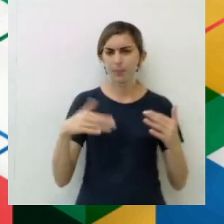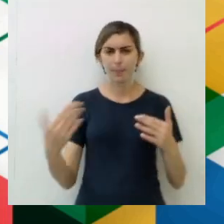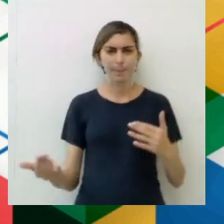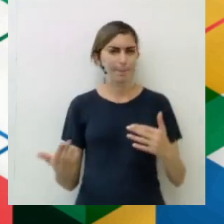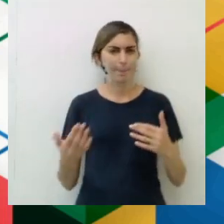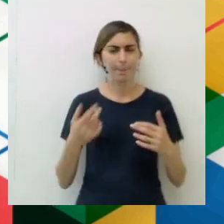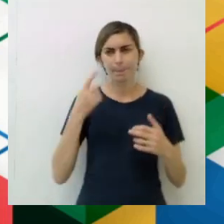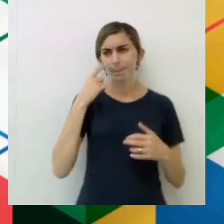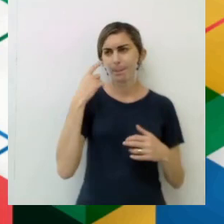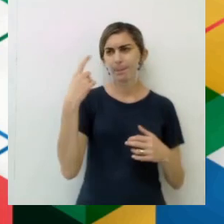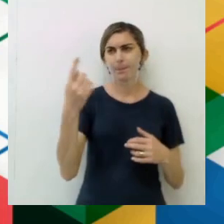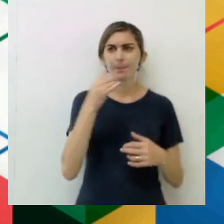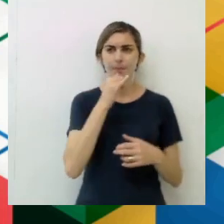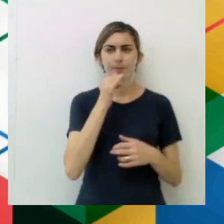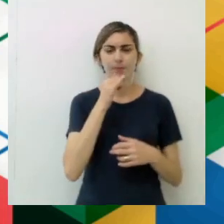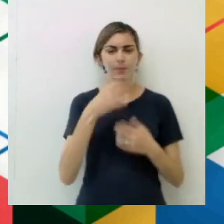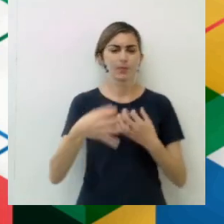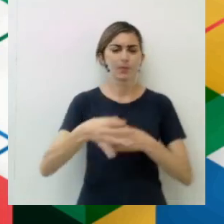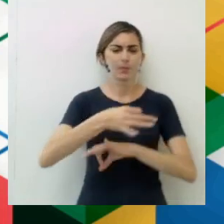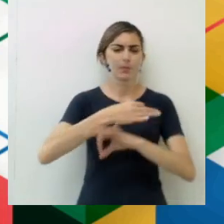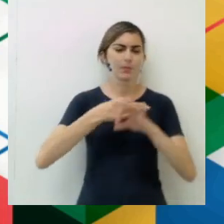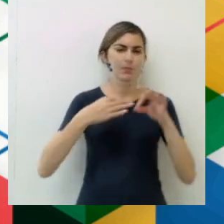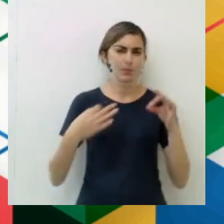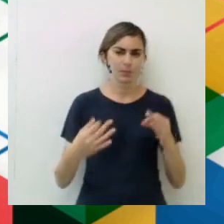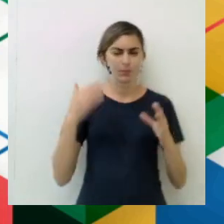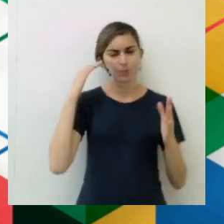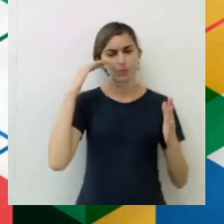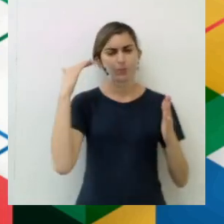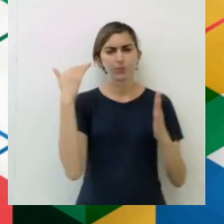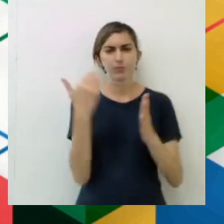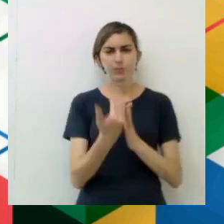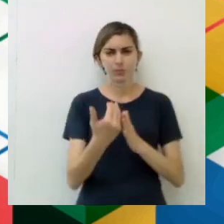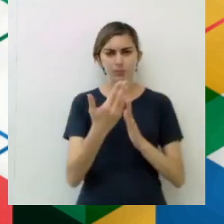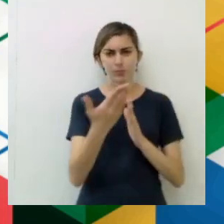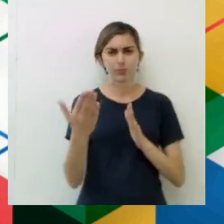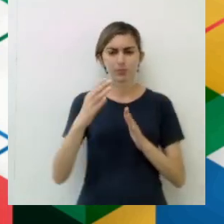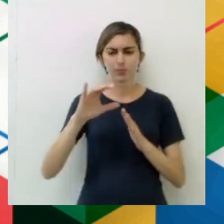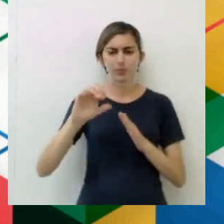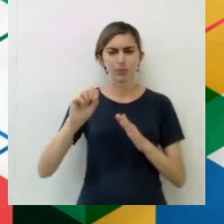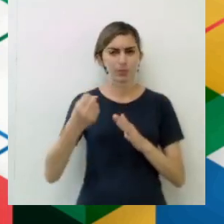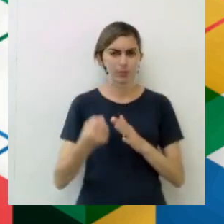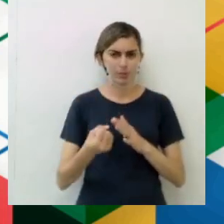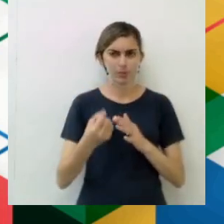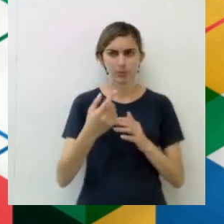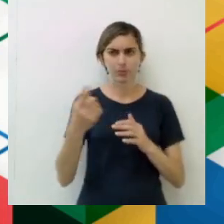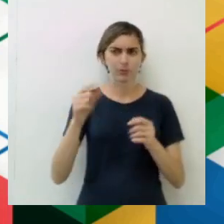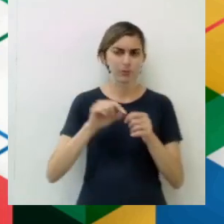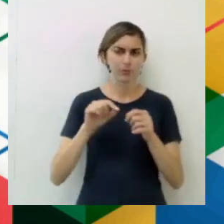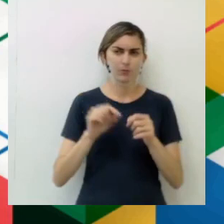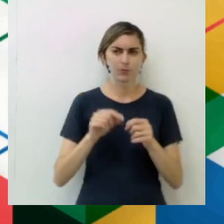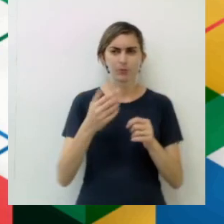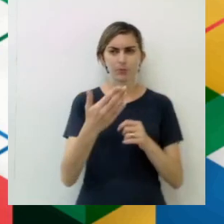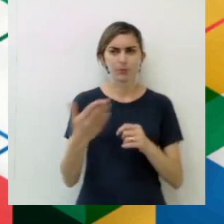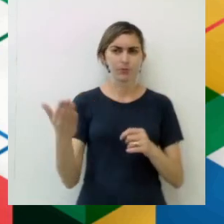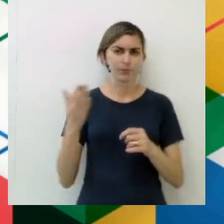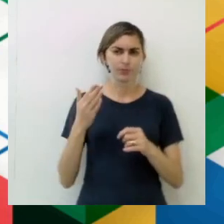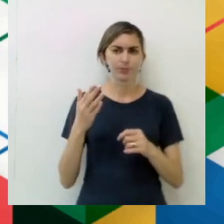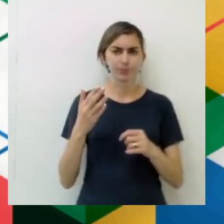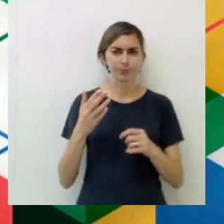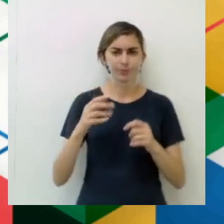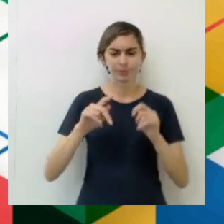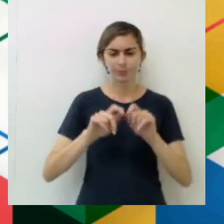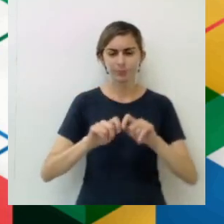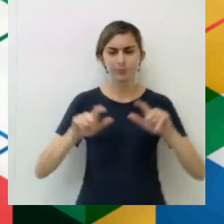Então, olha aqui um exemplo de uma molécula que obedece a essa condição de cis, né? Faça de conta que aqui tem